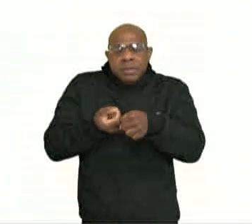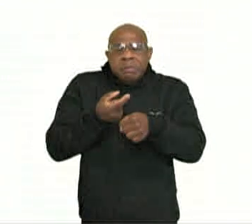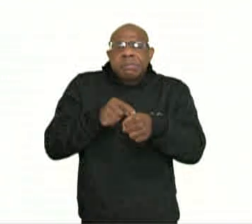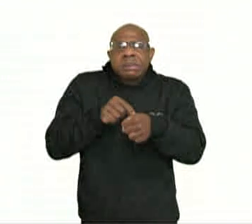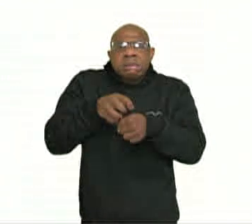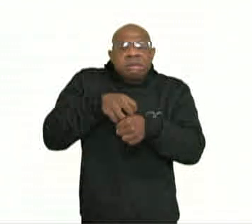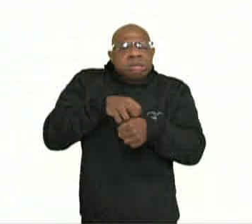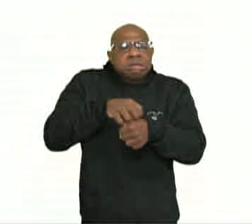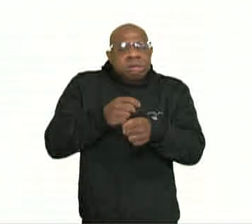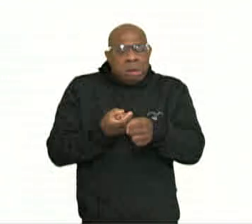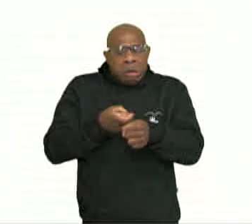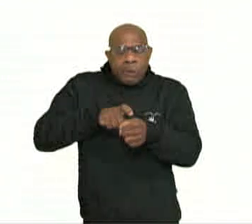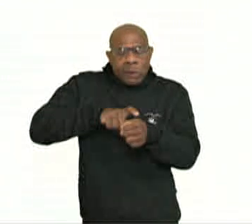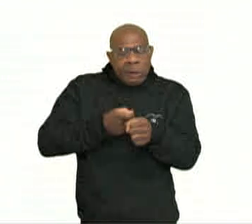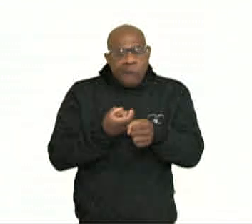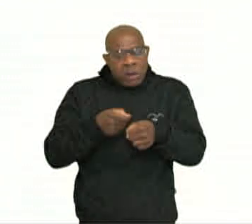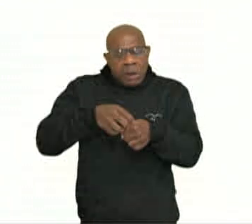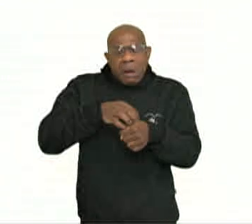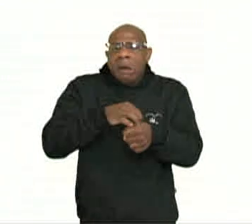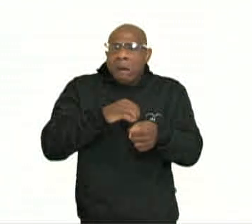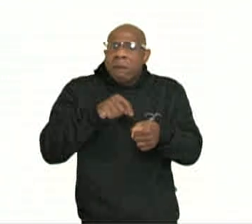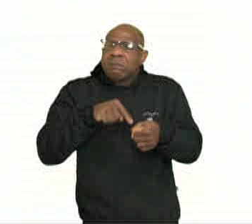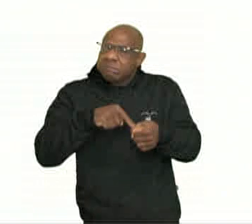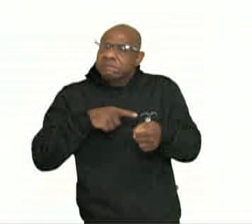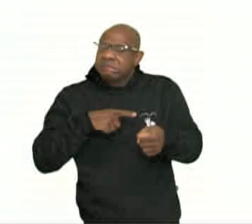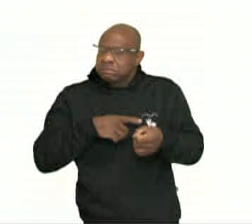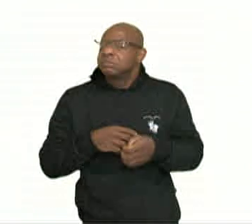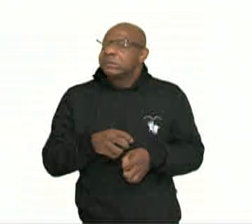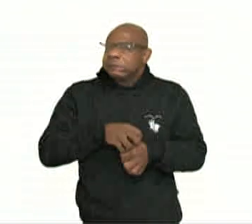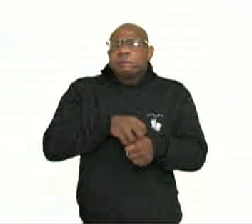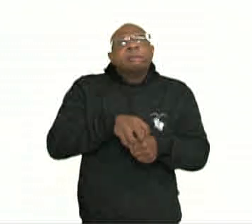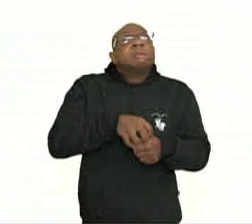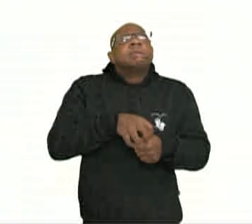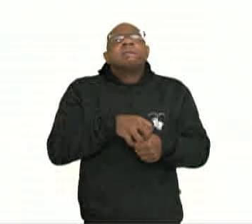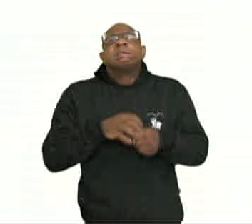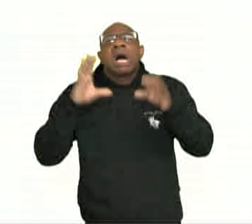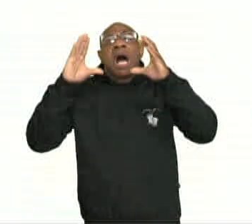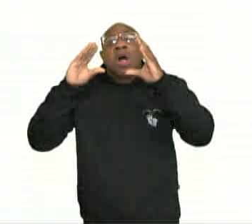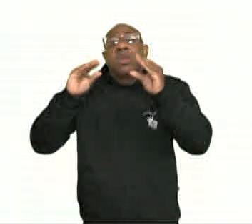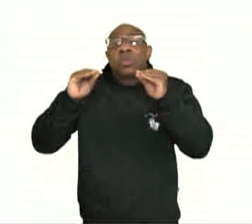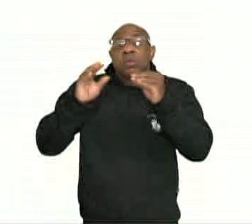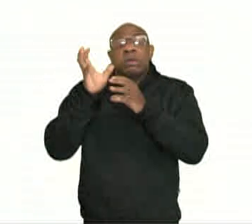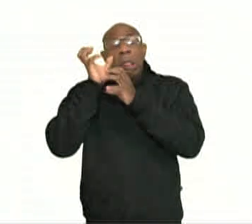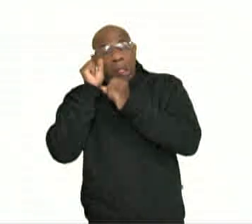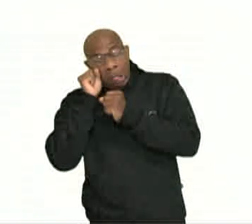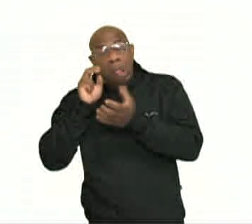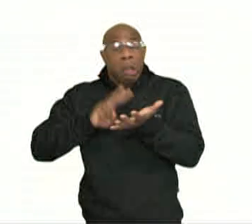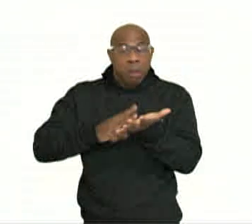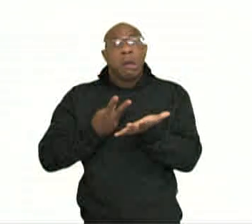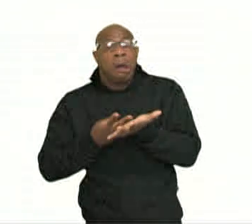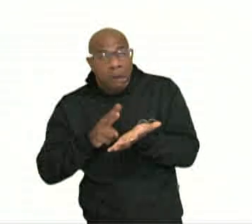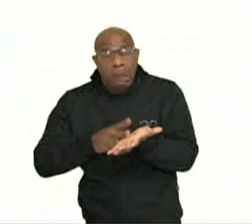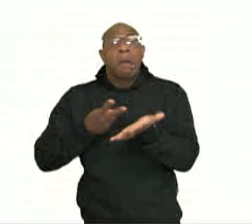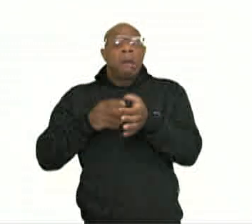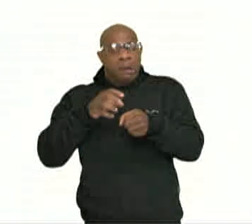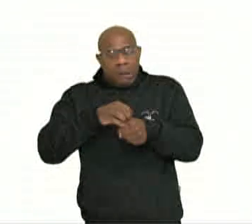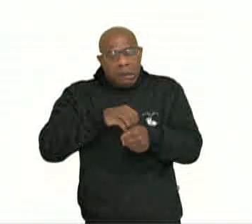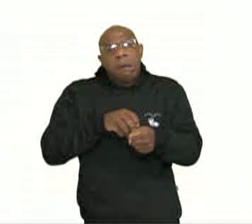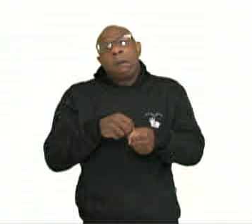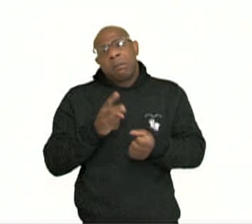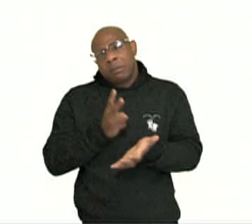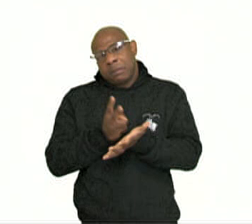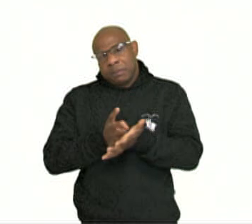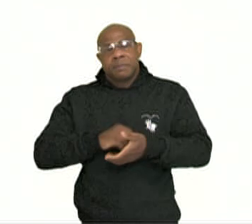indivíduos acometidos, né? Certamente, uma coceira muito desagradável que vai perturbar mesmo, tirando a tranquilidade ali,